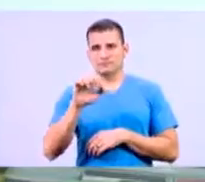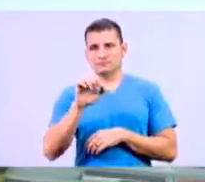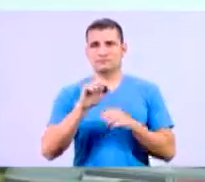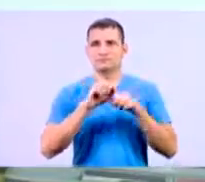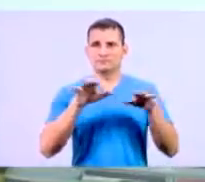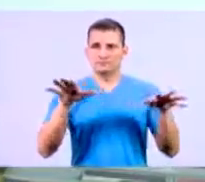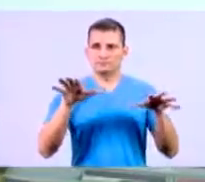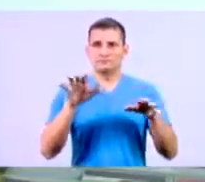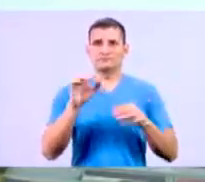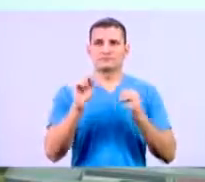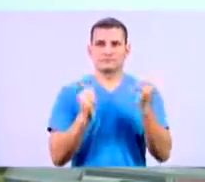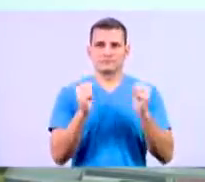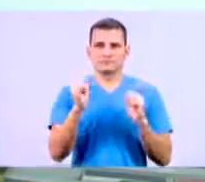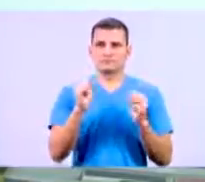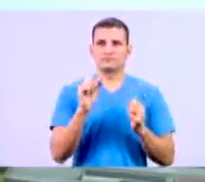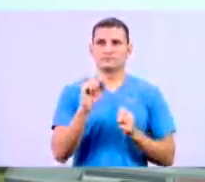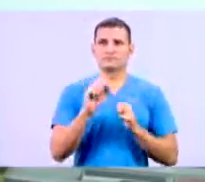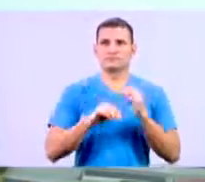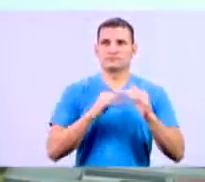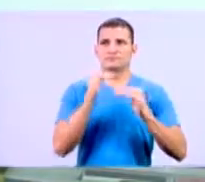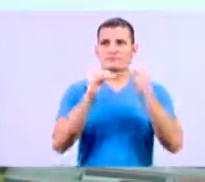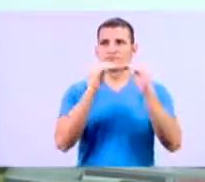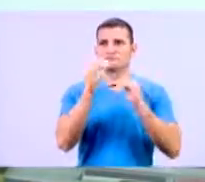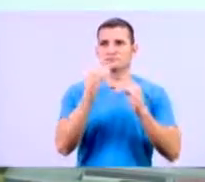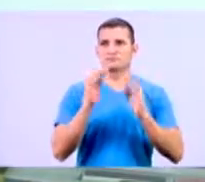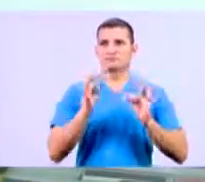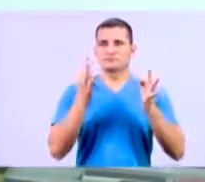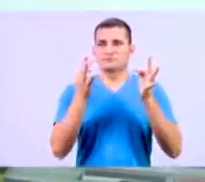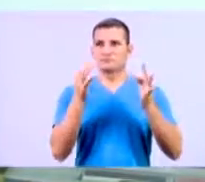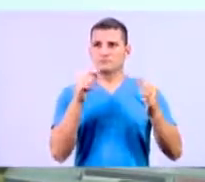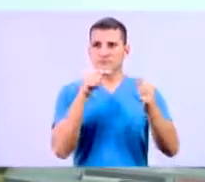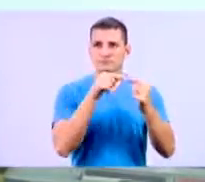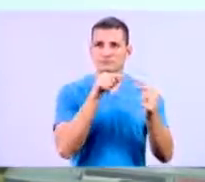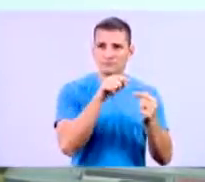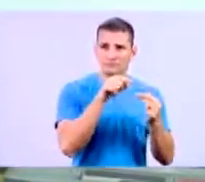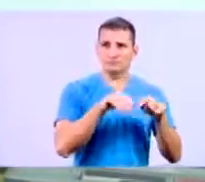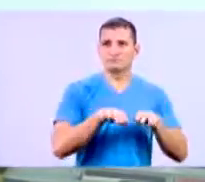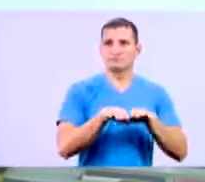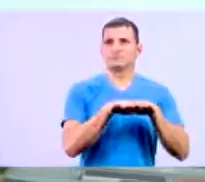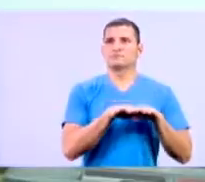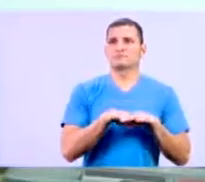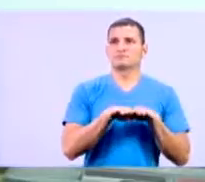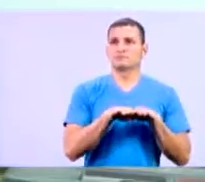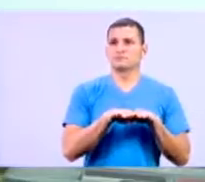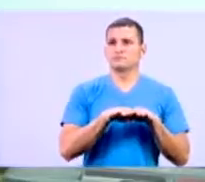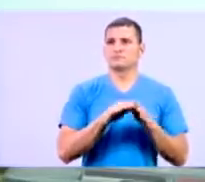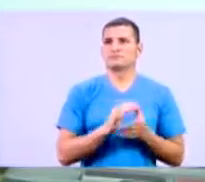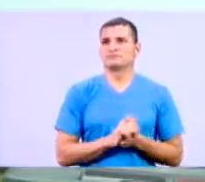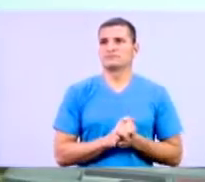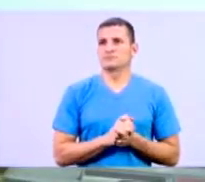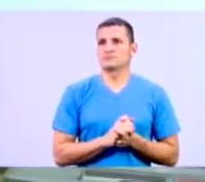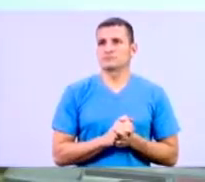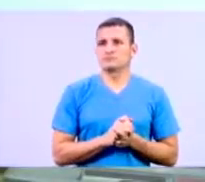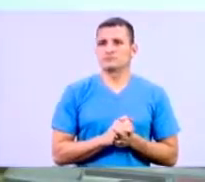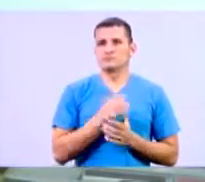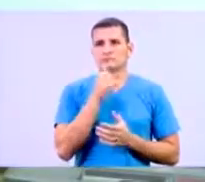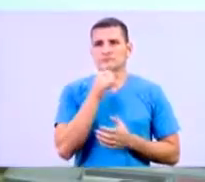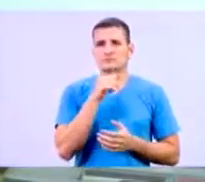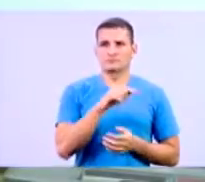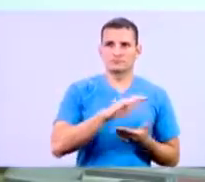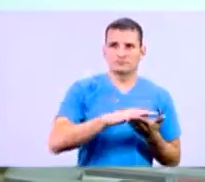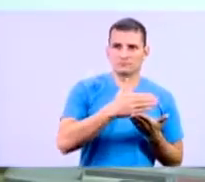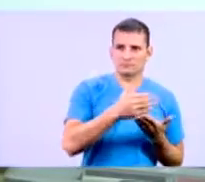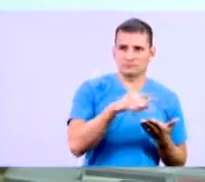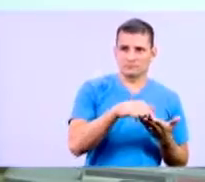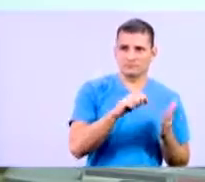tinham acesso para desenvolver a tecnologia em cima daquele padrão. Para o quê? Proporcionar que o nosso, por exemplo, notebook de uma